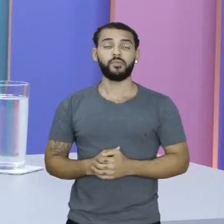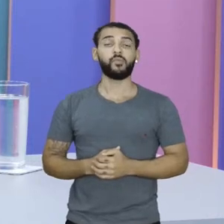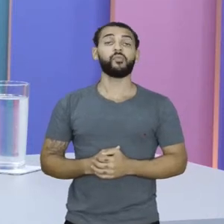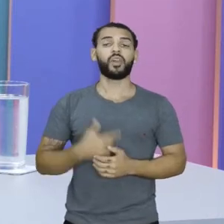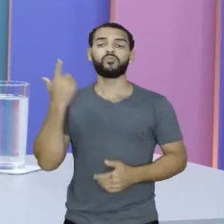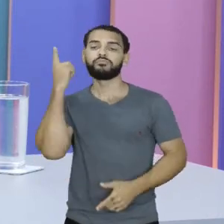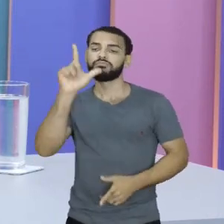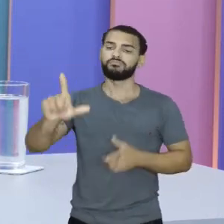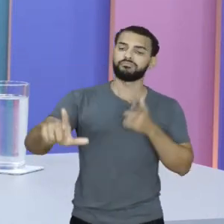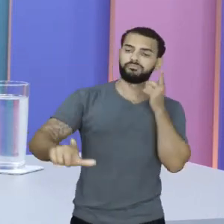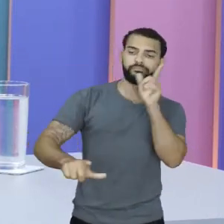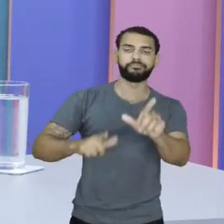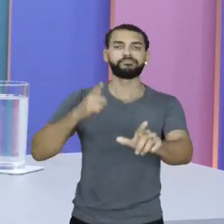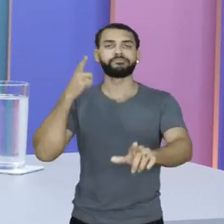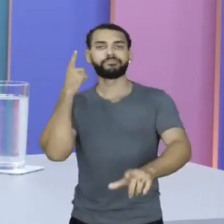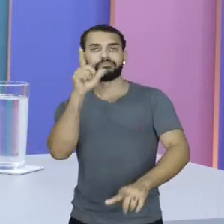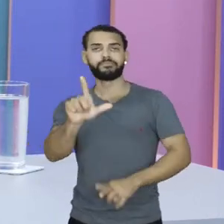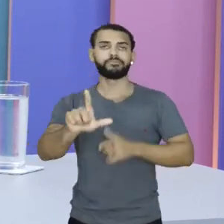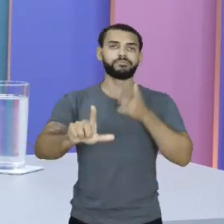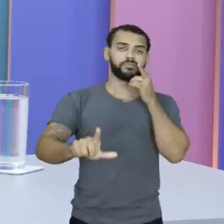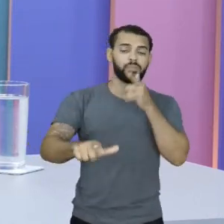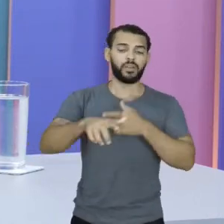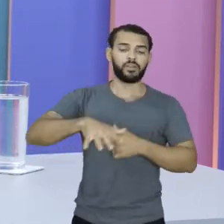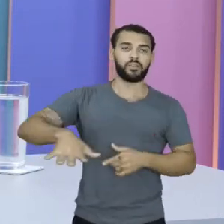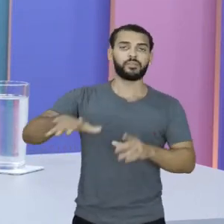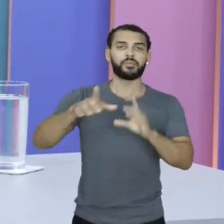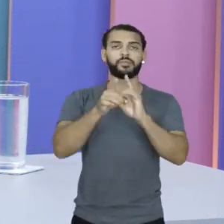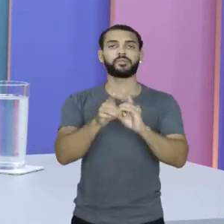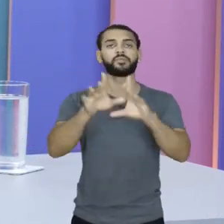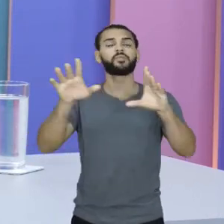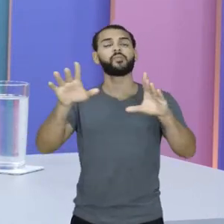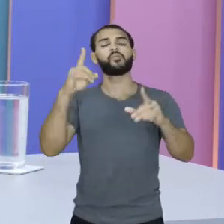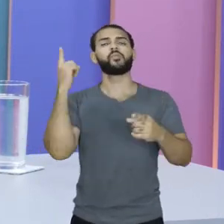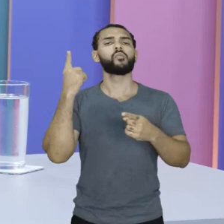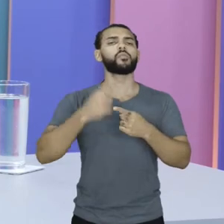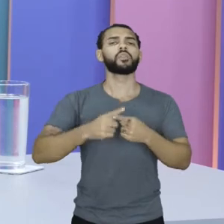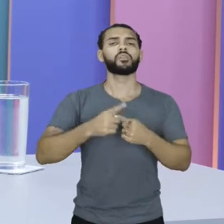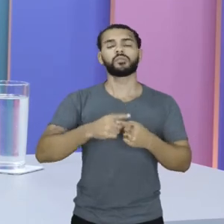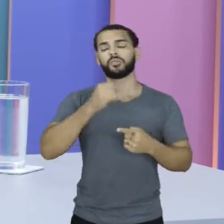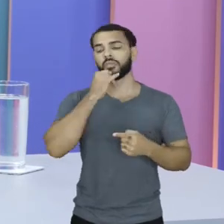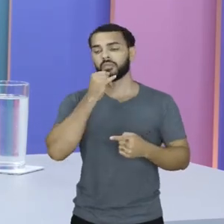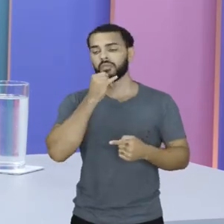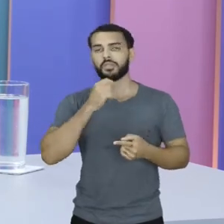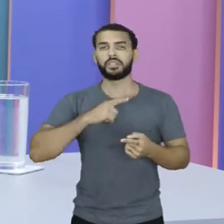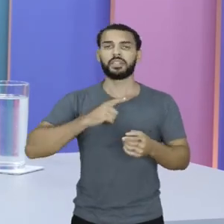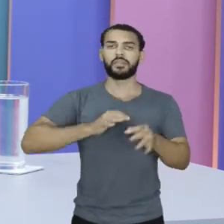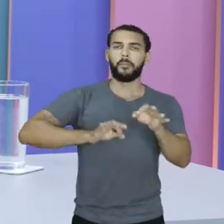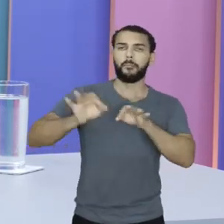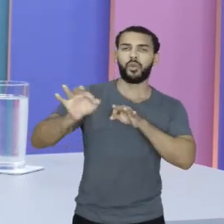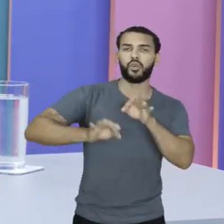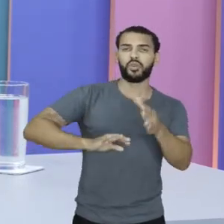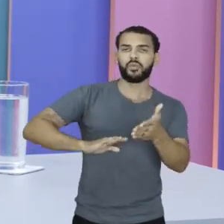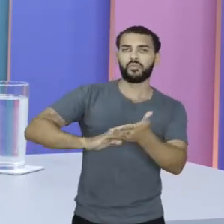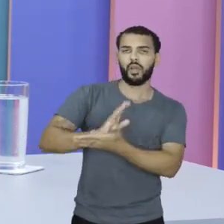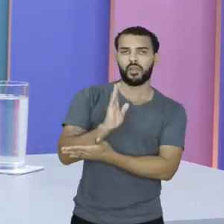conquistas que se tem feito no campo democrático, medidas, ações, projetos que